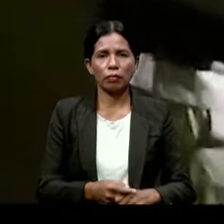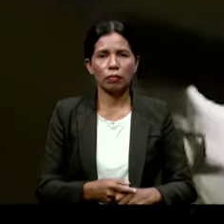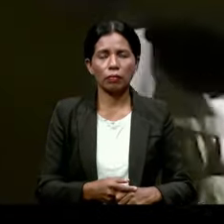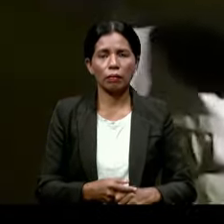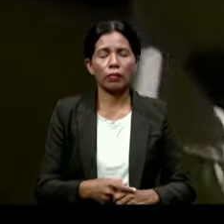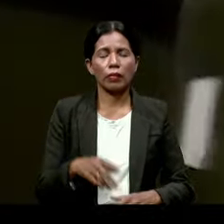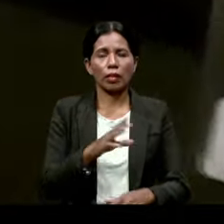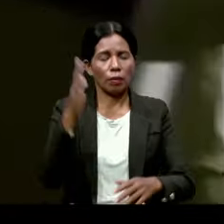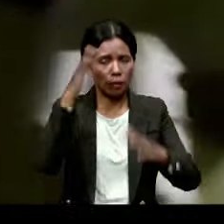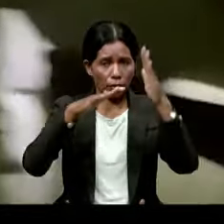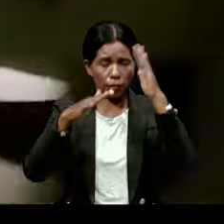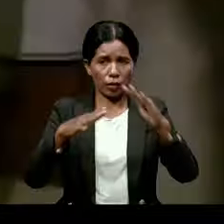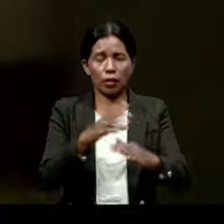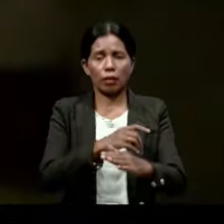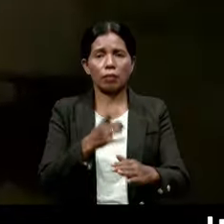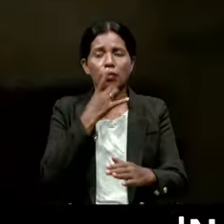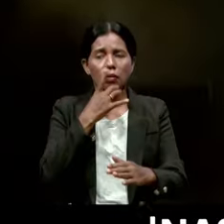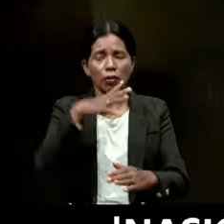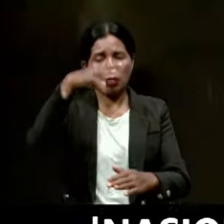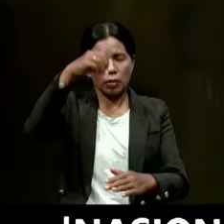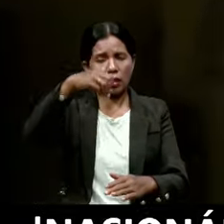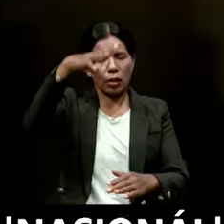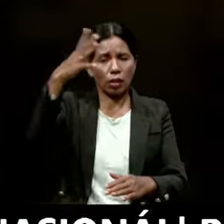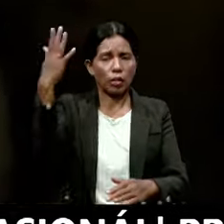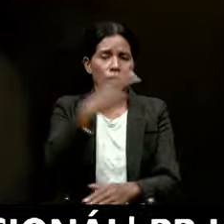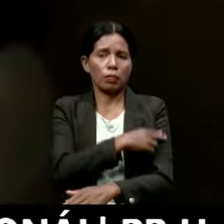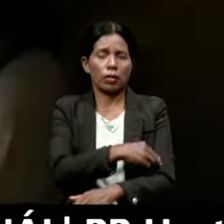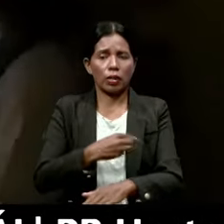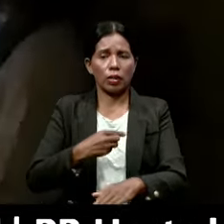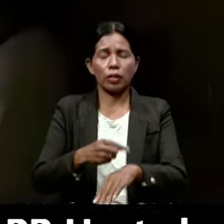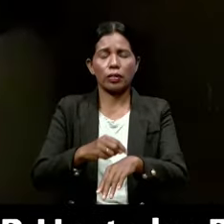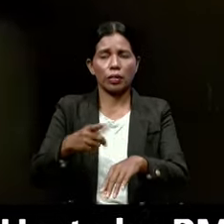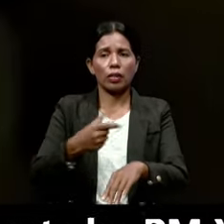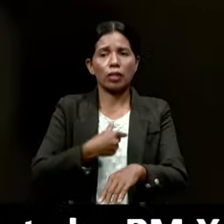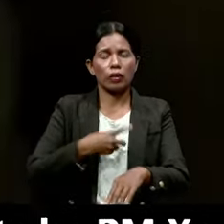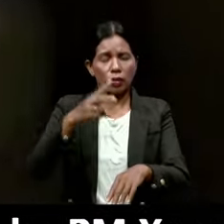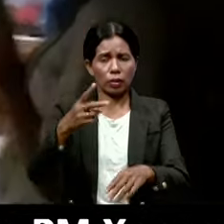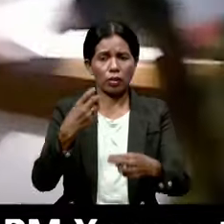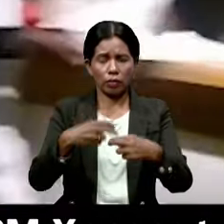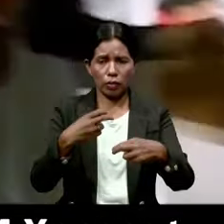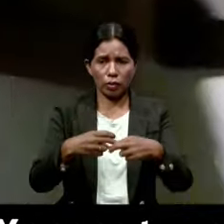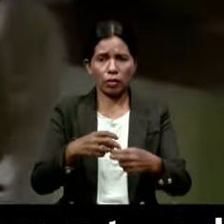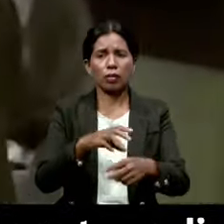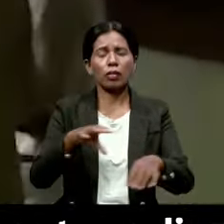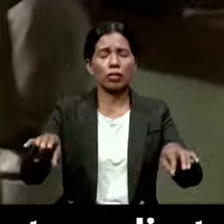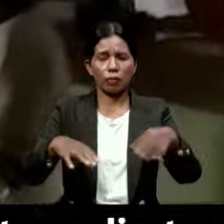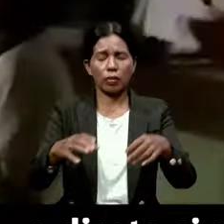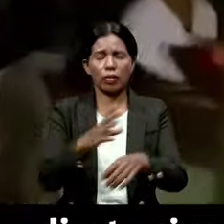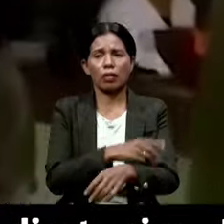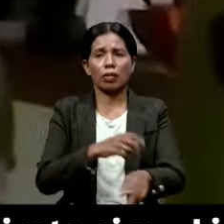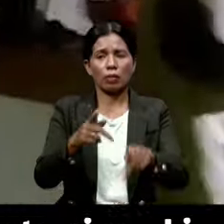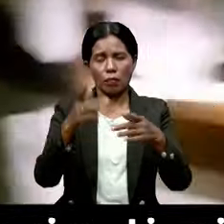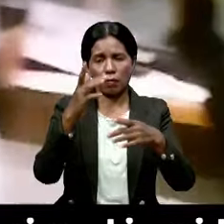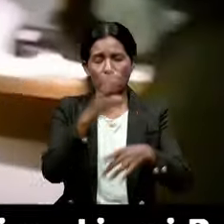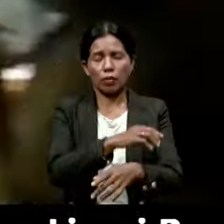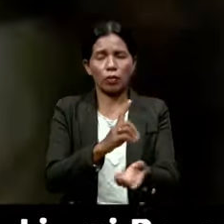Problema eletrisidade ne matelakan i Hospital Nacional Guido Valadares i lorong Ronald Resingida, Horikalang, di Fakultate de Servisu Pessoal Saúde Sira, atu halu atendimento